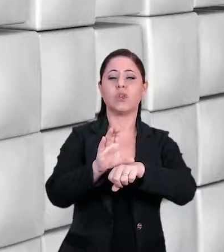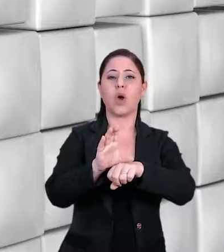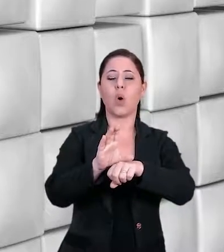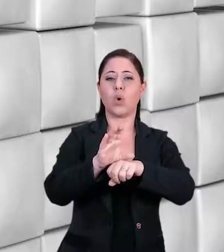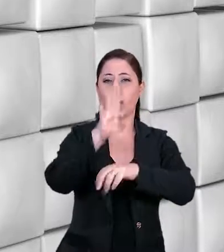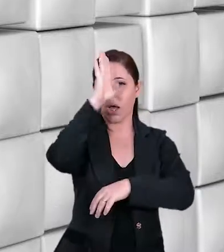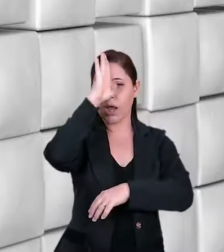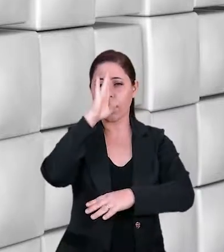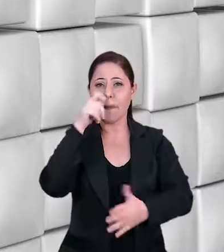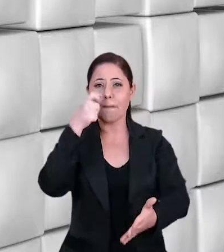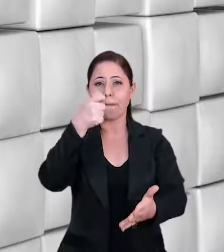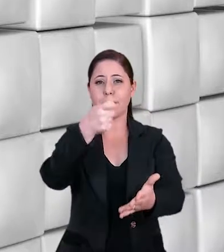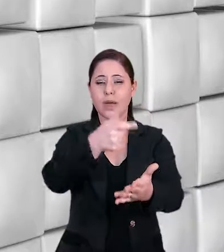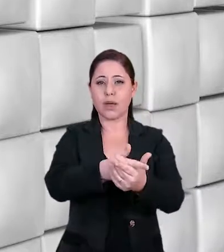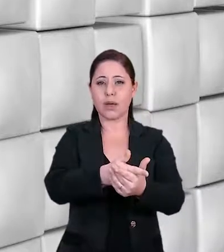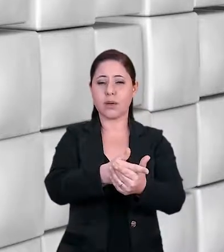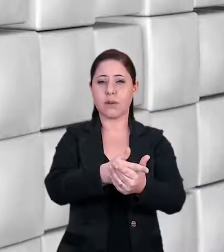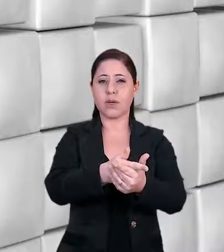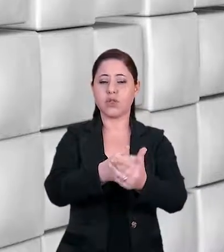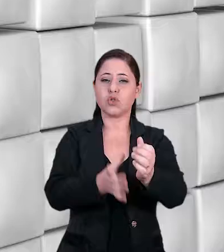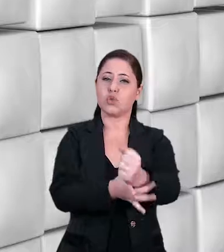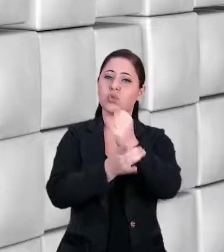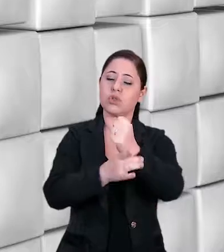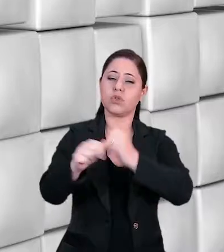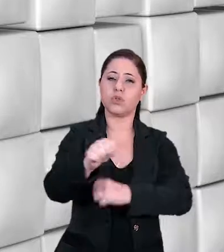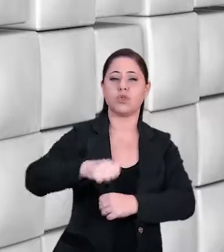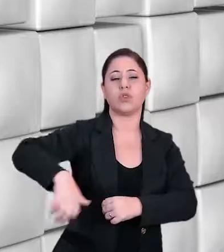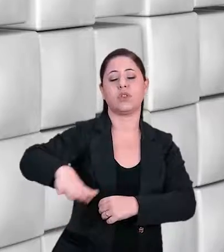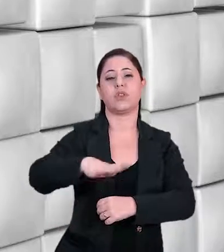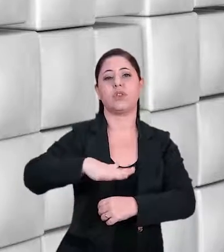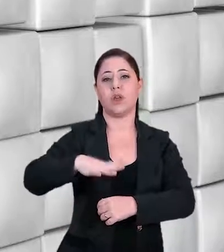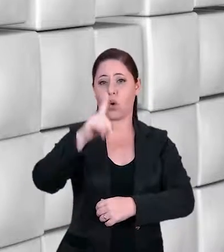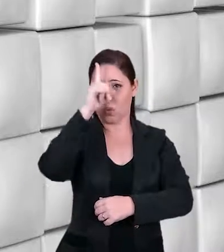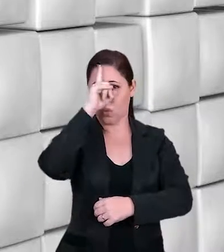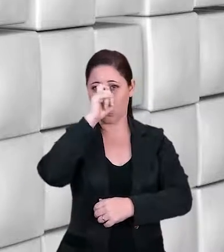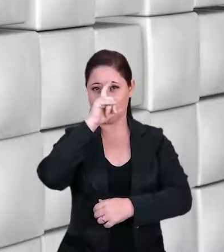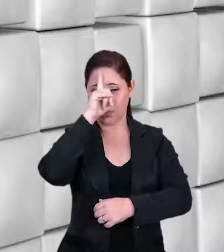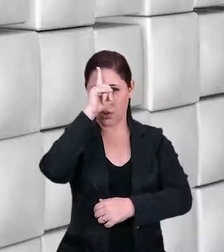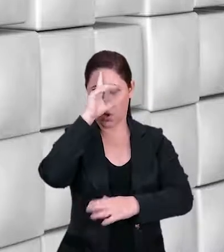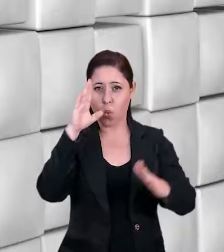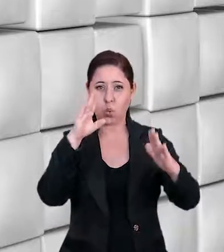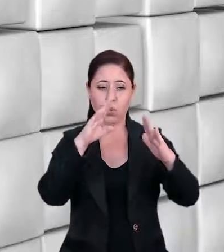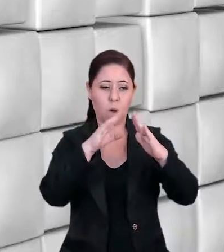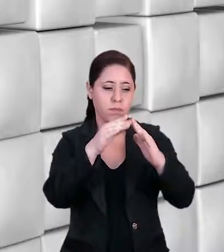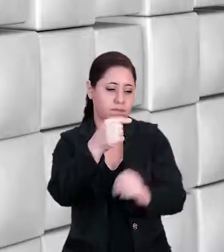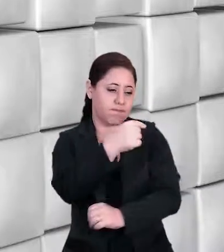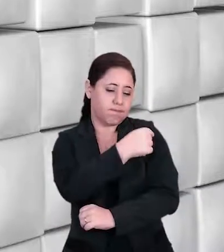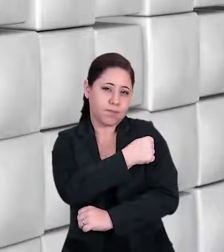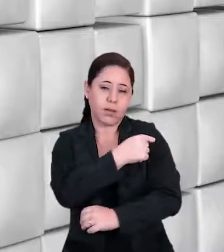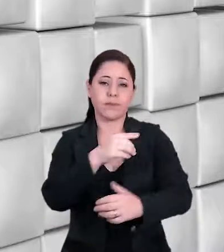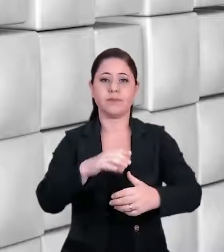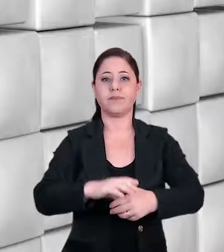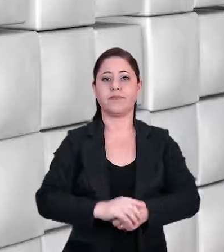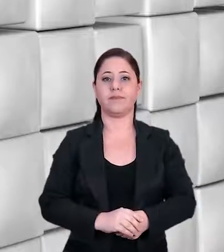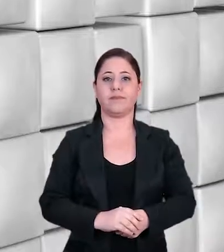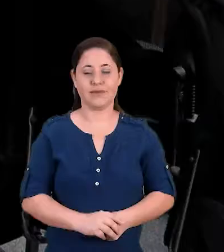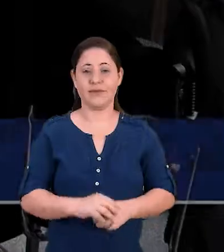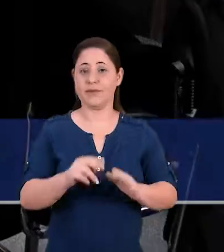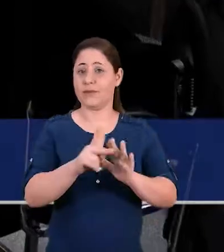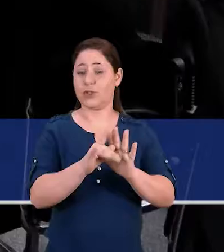Constituição que dá isenção de pagamentos da Seguridade Social a hospitais e unidades de